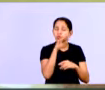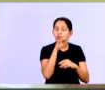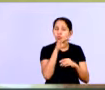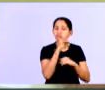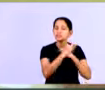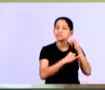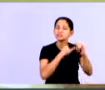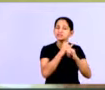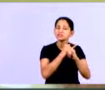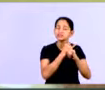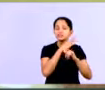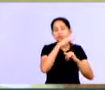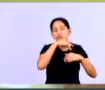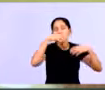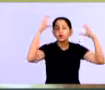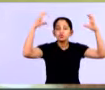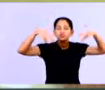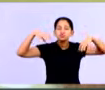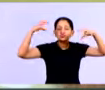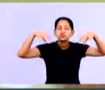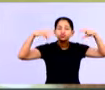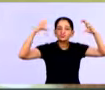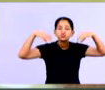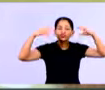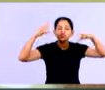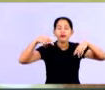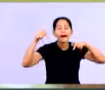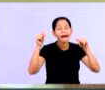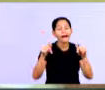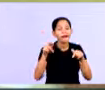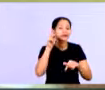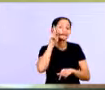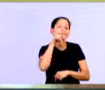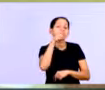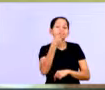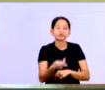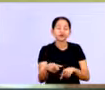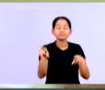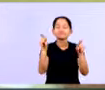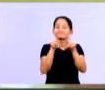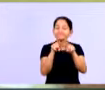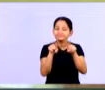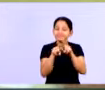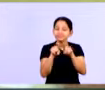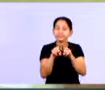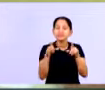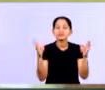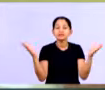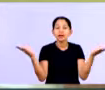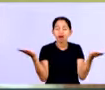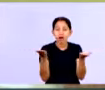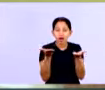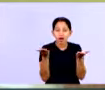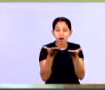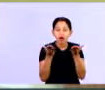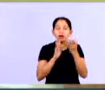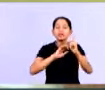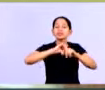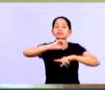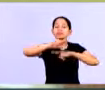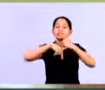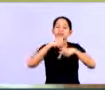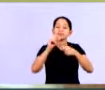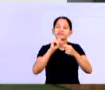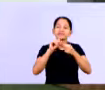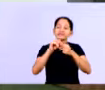Nós lamentamos, é a chuva, né? É, aqui em Porto Velho chove, né, Denise? Vamos prosseguir para a revisão? Se vocês vierem com resposta, a gente retorna